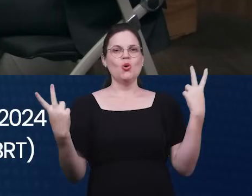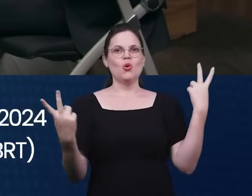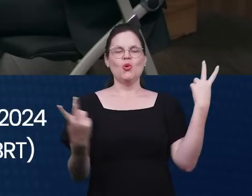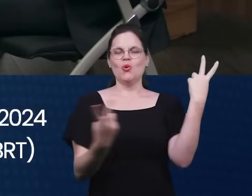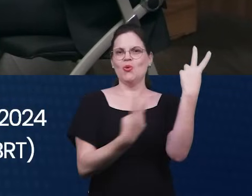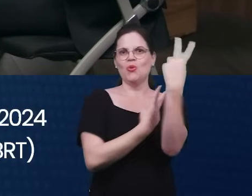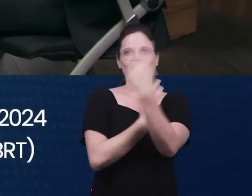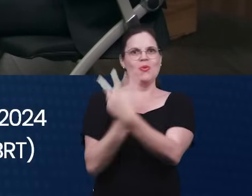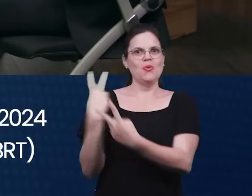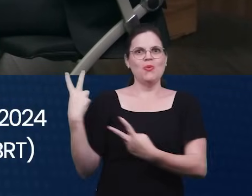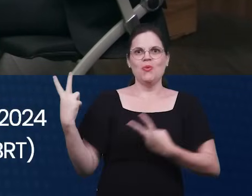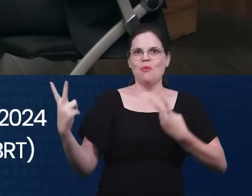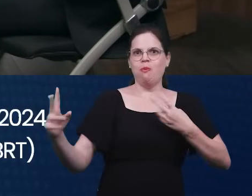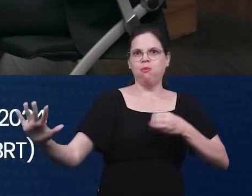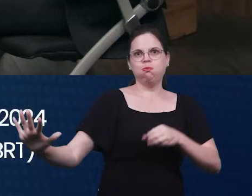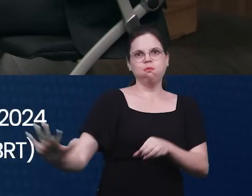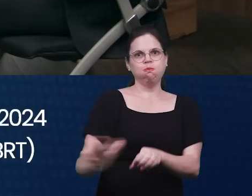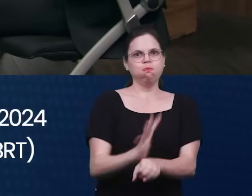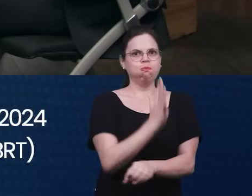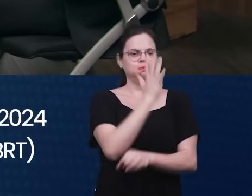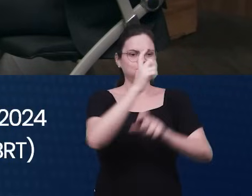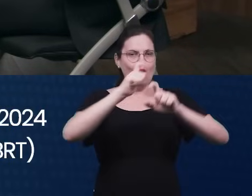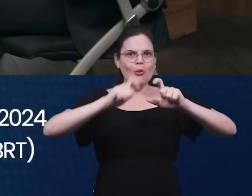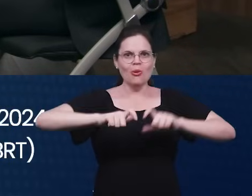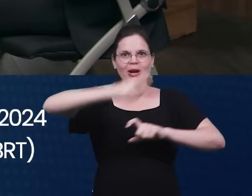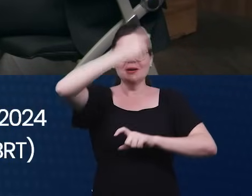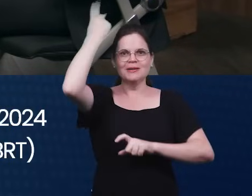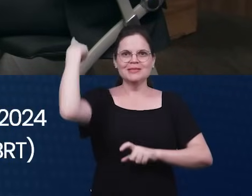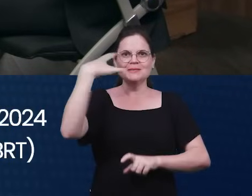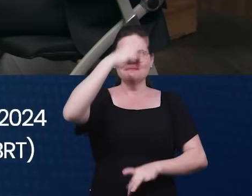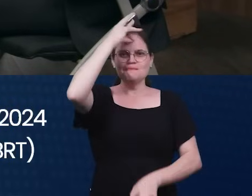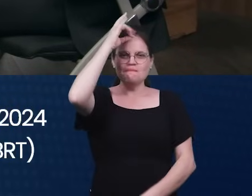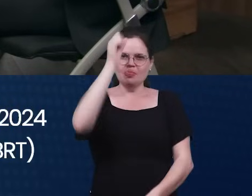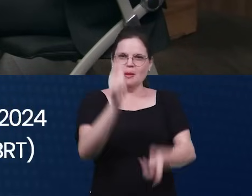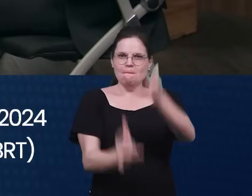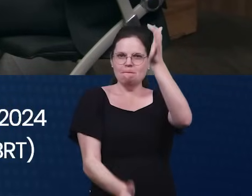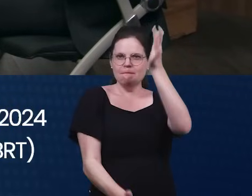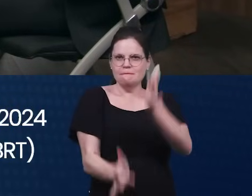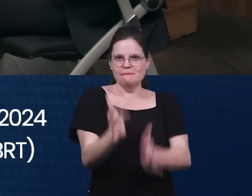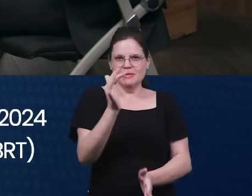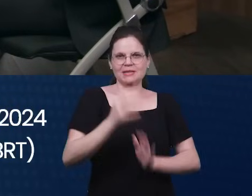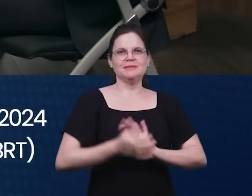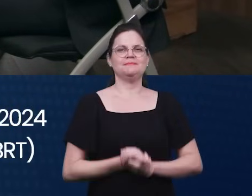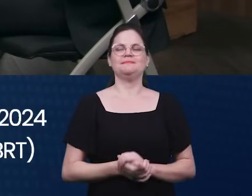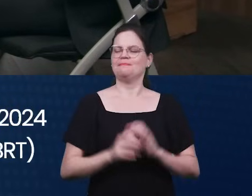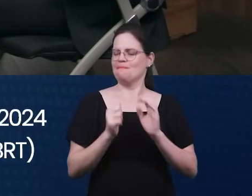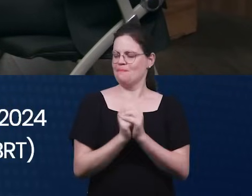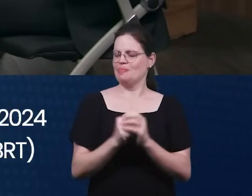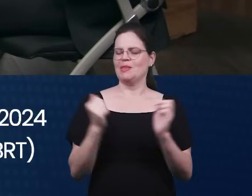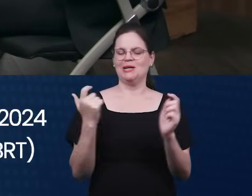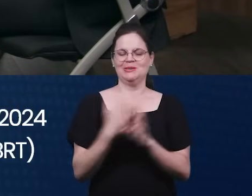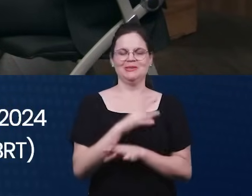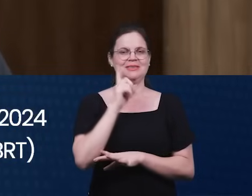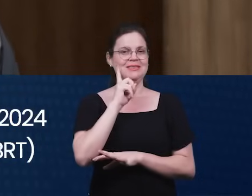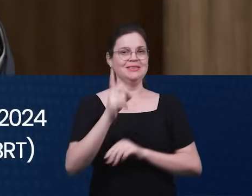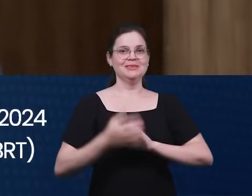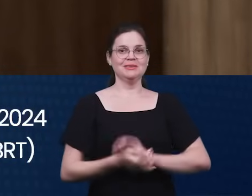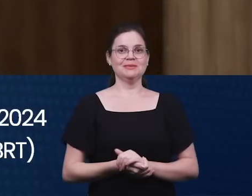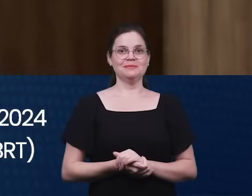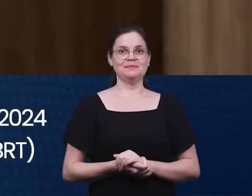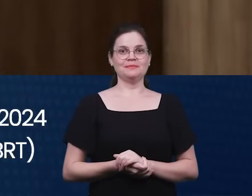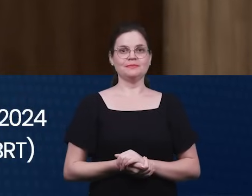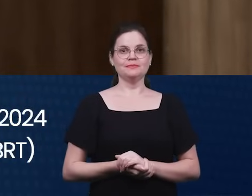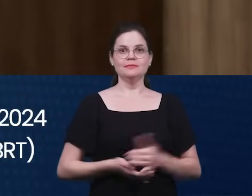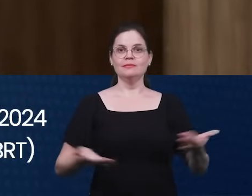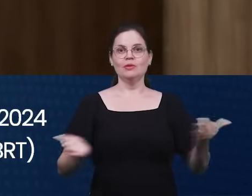de um vento vement encheu aquele lugar da presença do senhor glrias a Deus agora nós vemos porque hoje nós